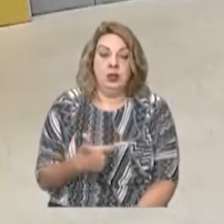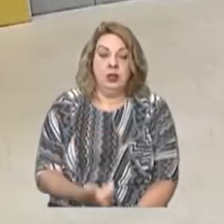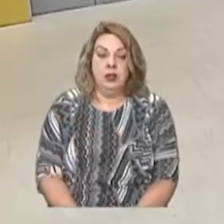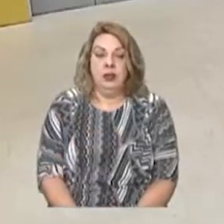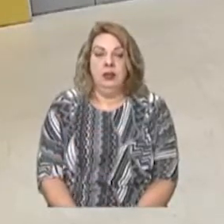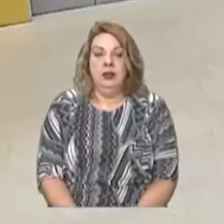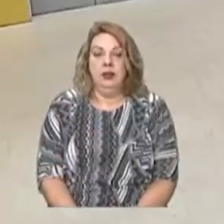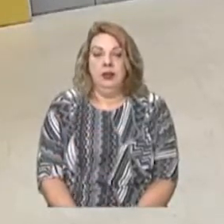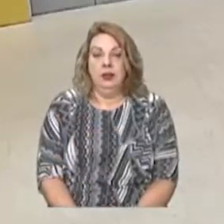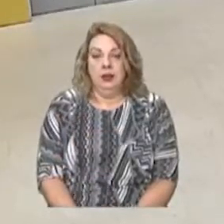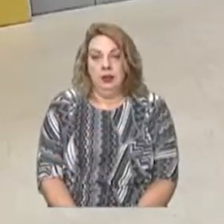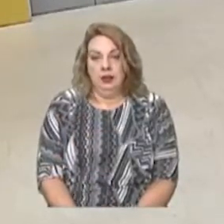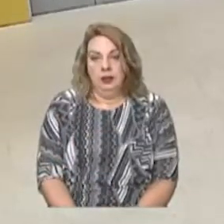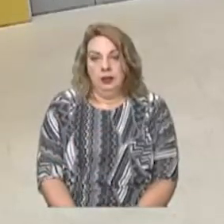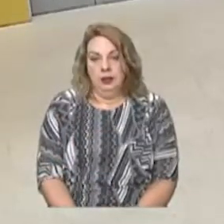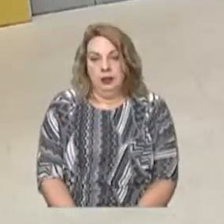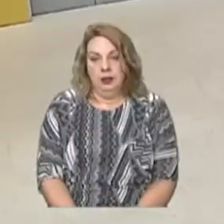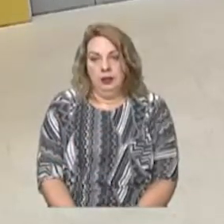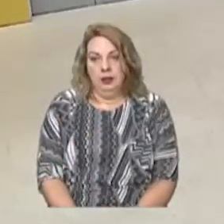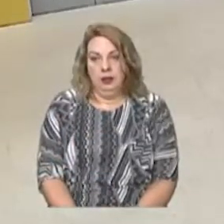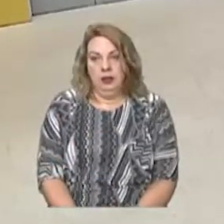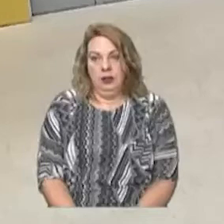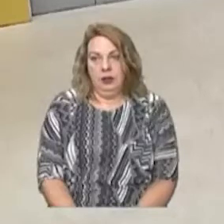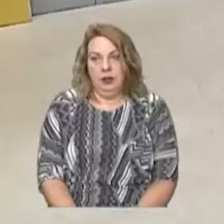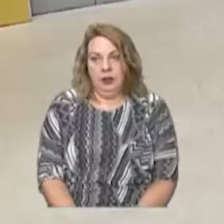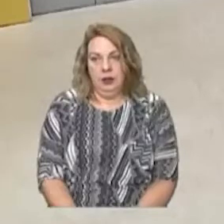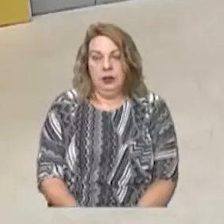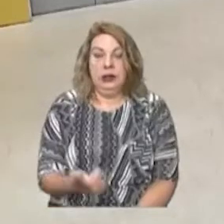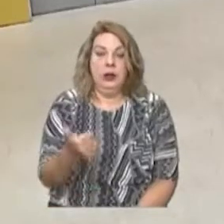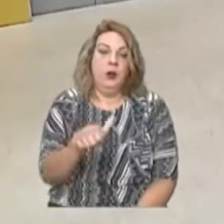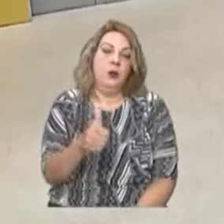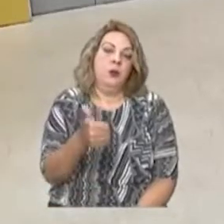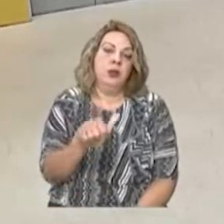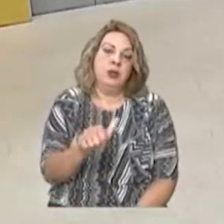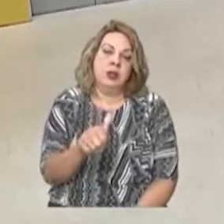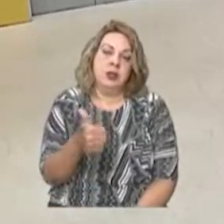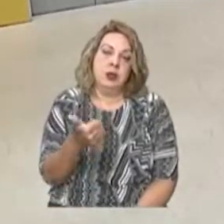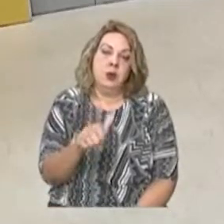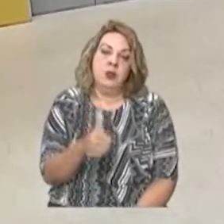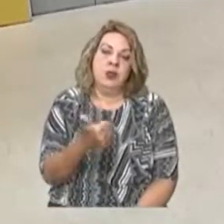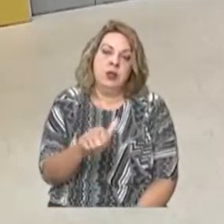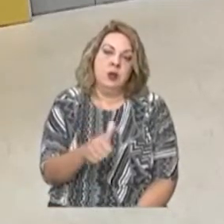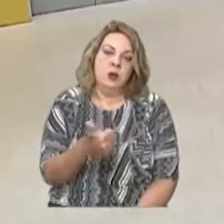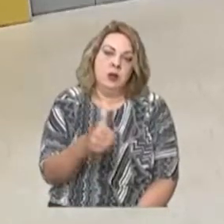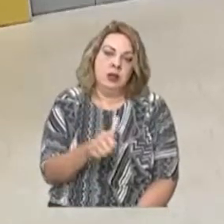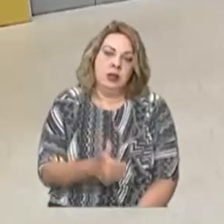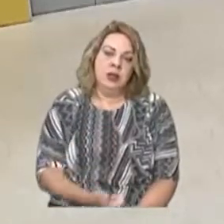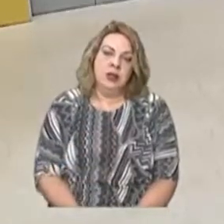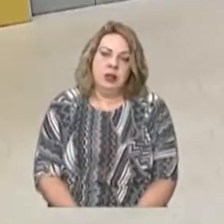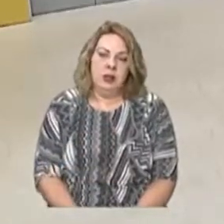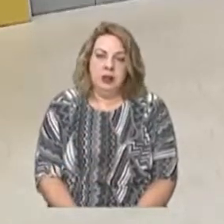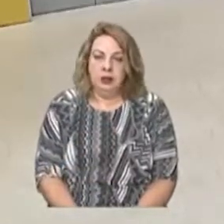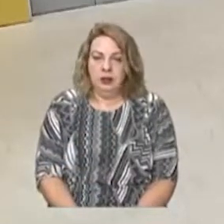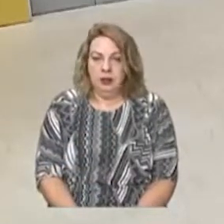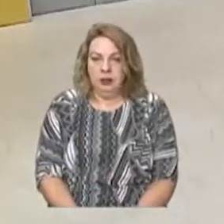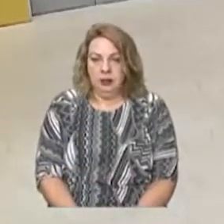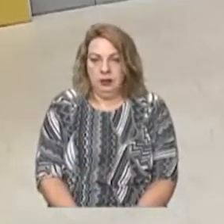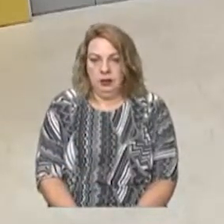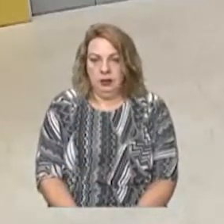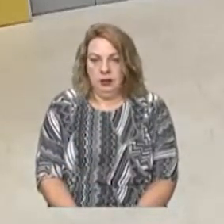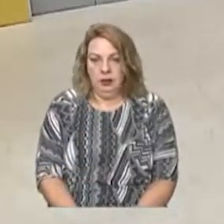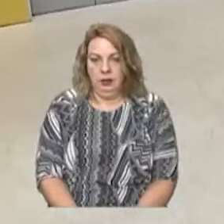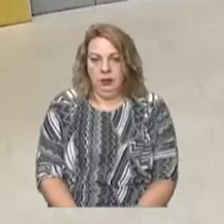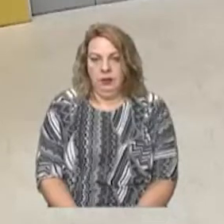12. Número 12 da Rose, número 11, número 11. Marque aí número